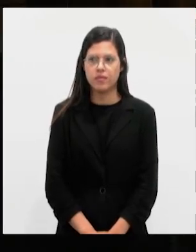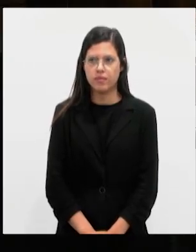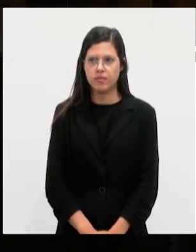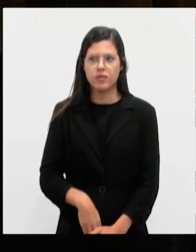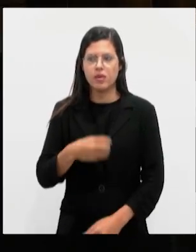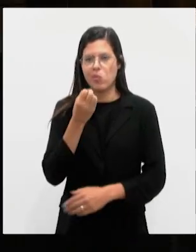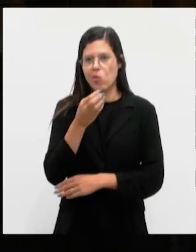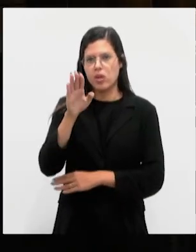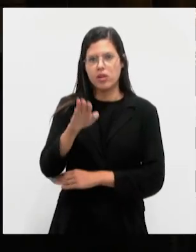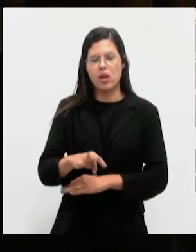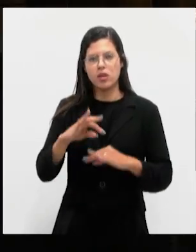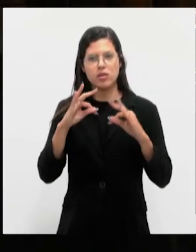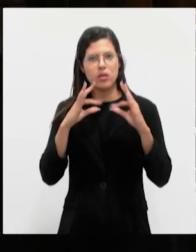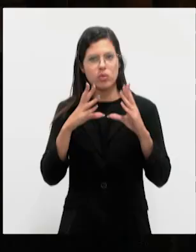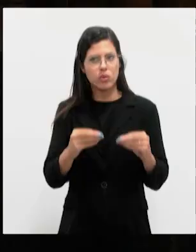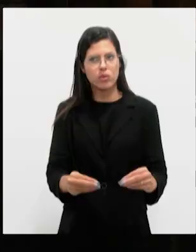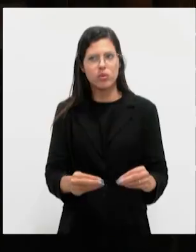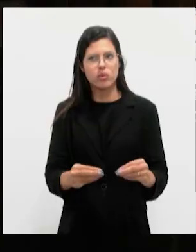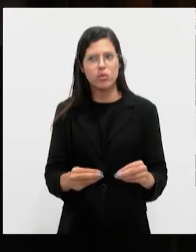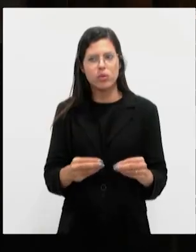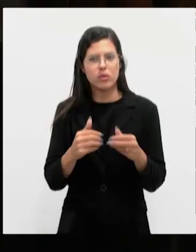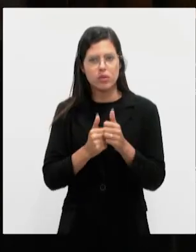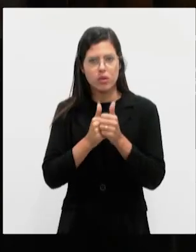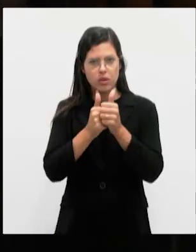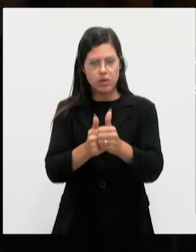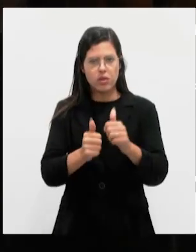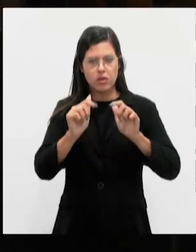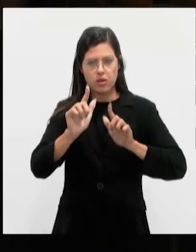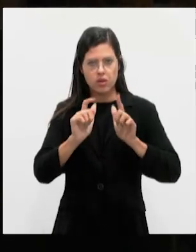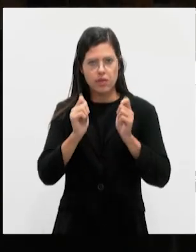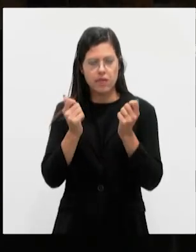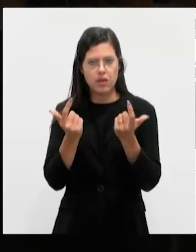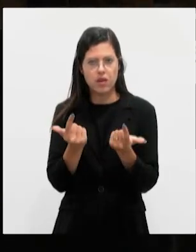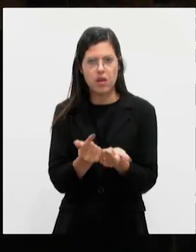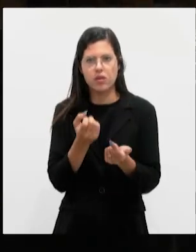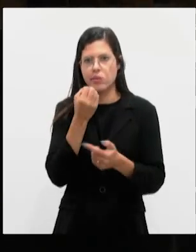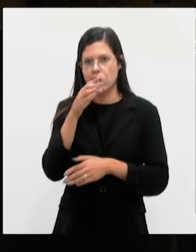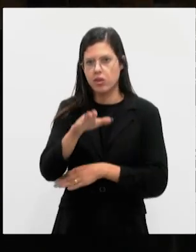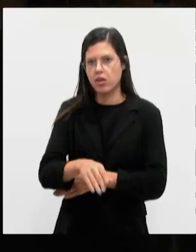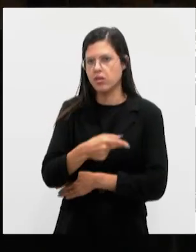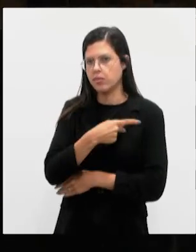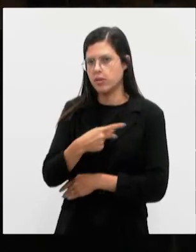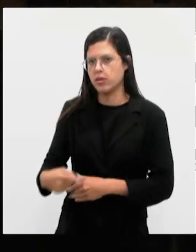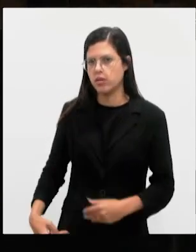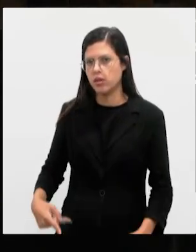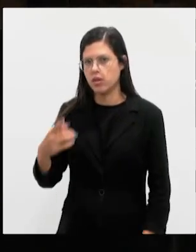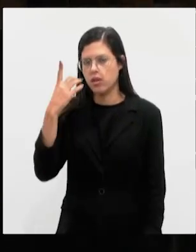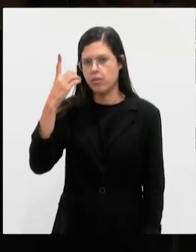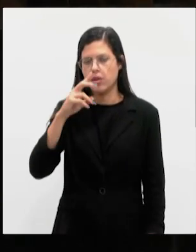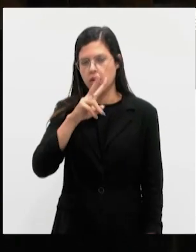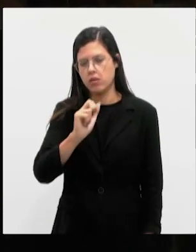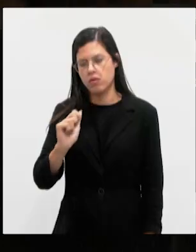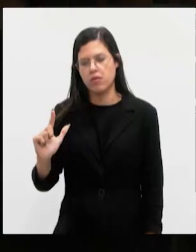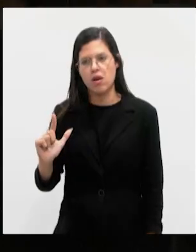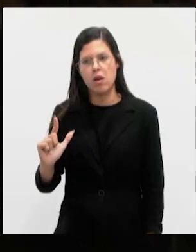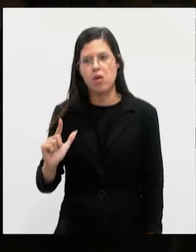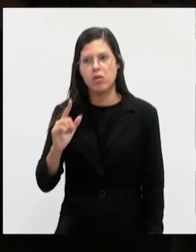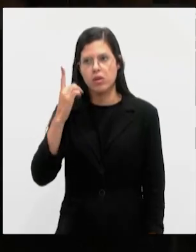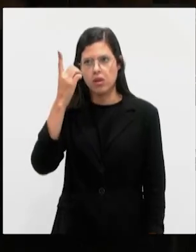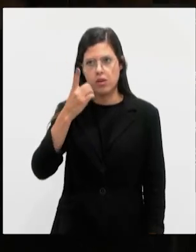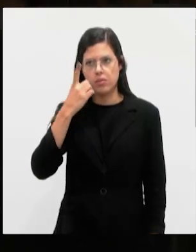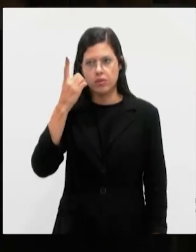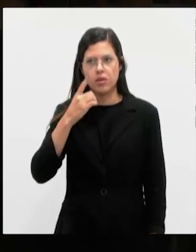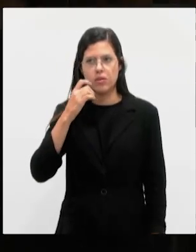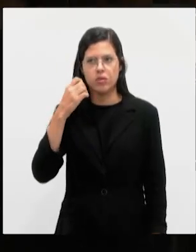Boa tarde a todos e todas que nos acompanham na TV Alerj. Boa tarde, presidente, deputado Valdo Ceasa,